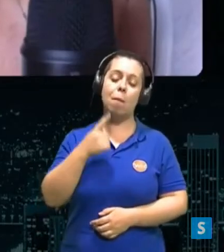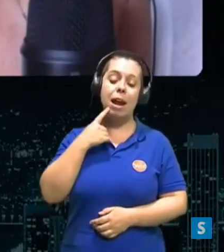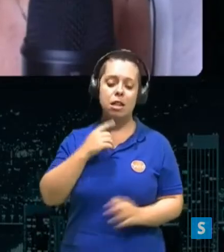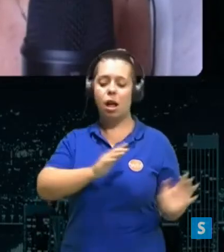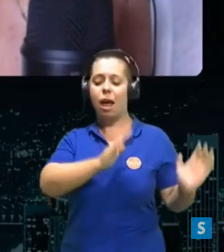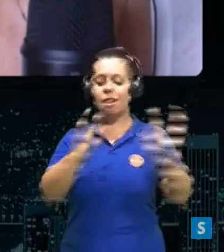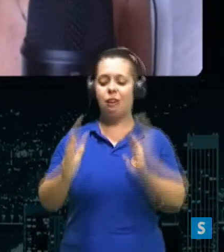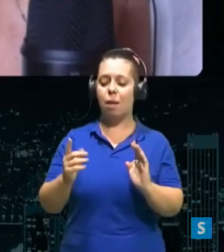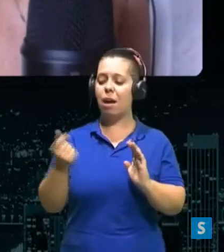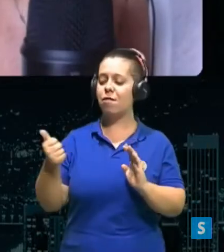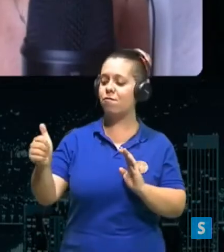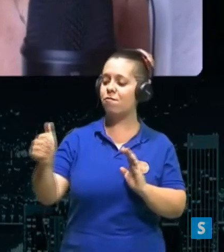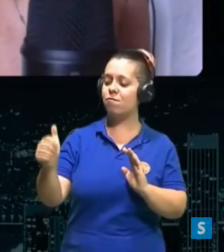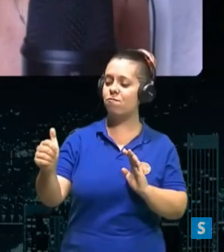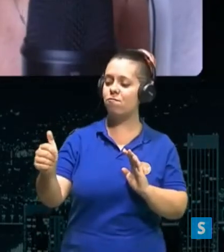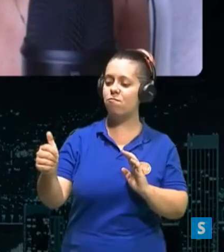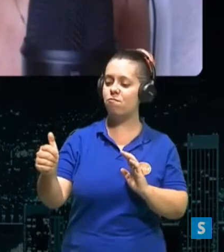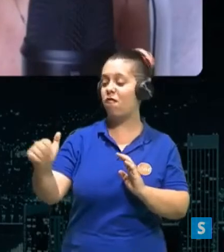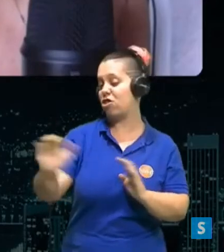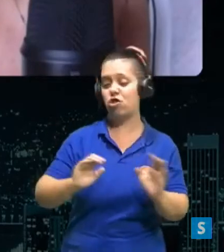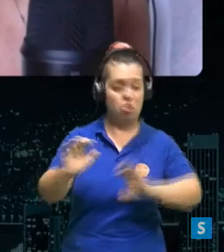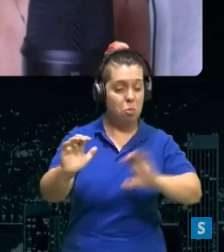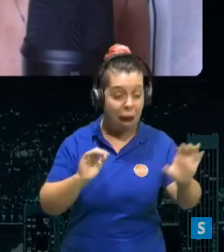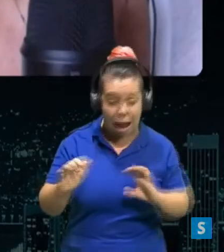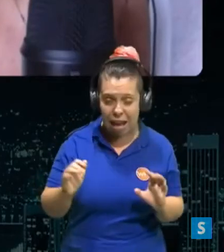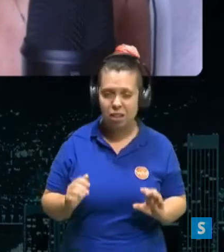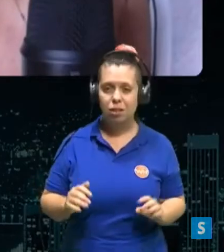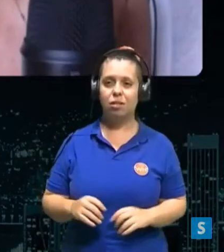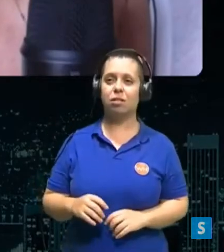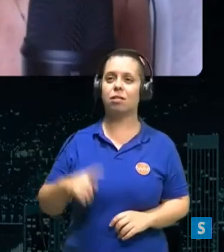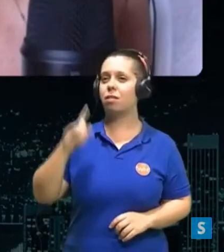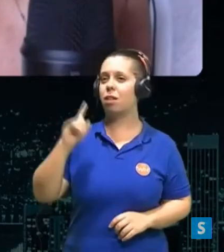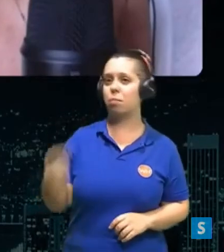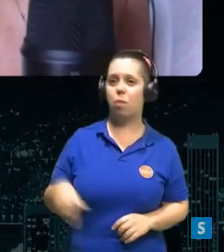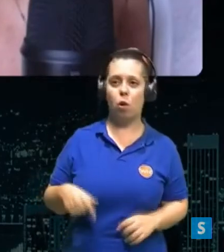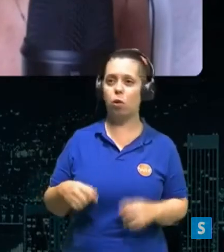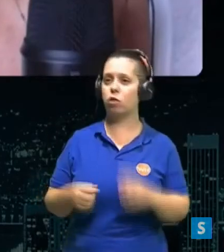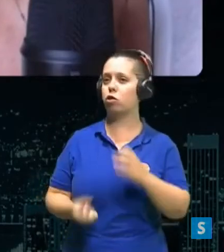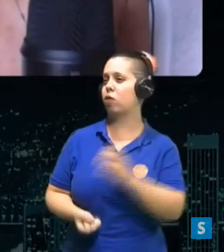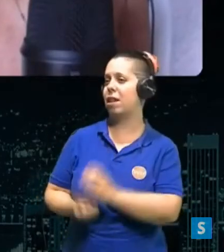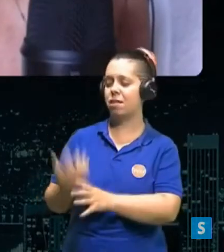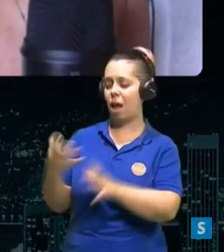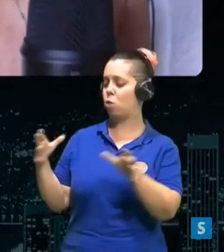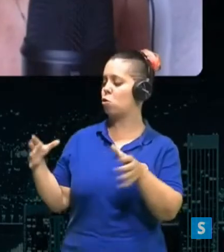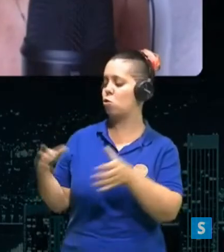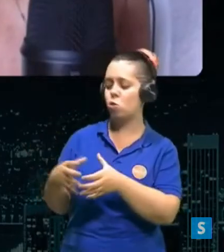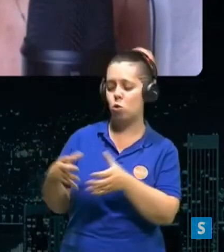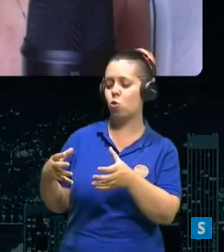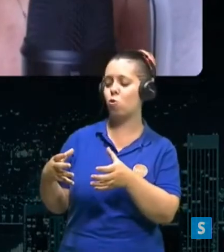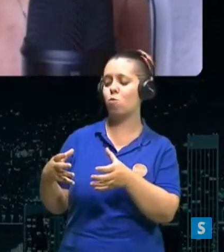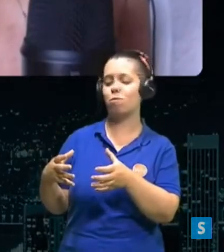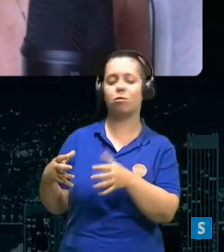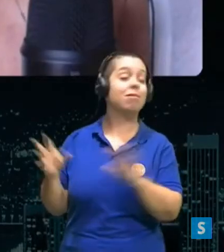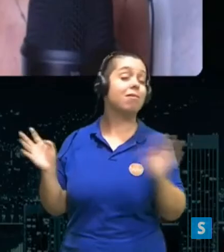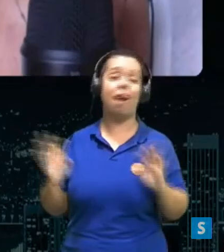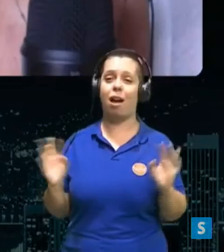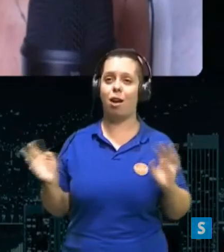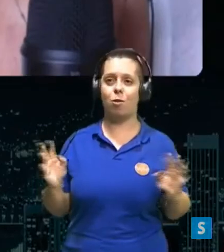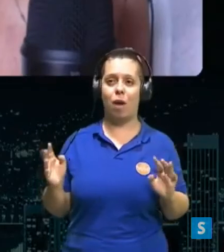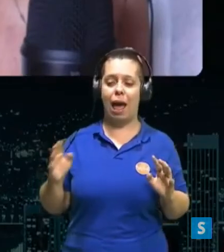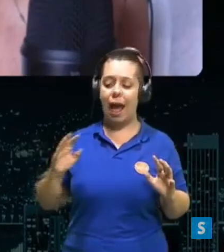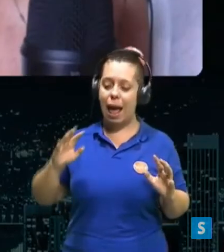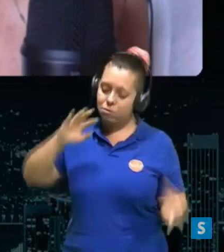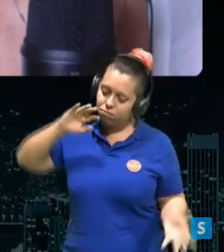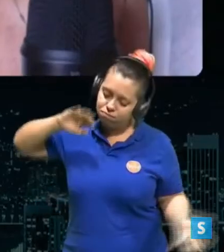investimento e depois lançar um grupo Fantástico de pensadores depois ver o retorno não Vamos